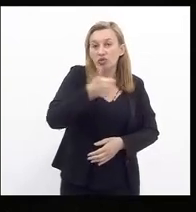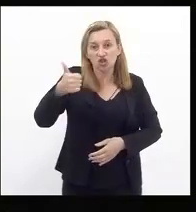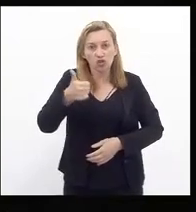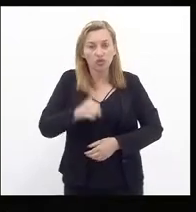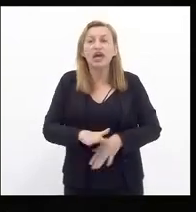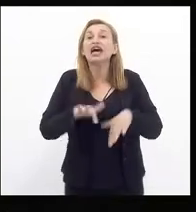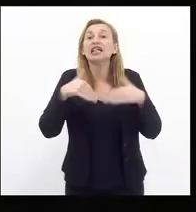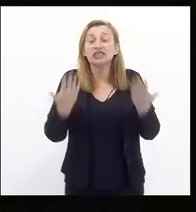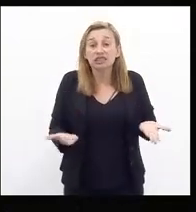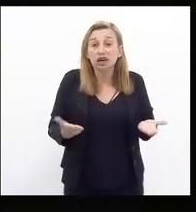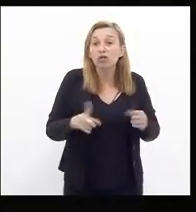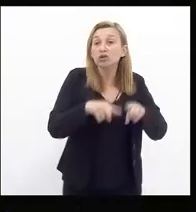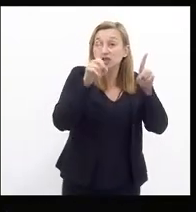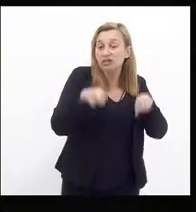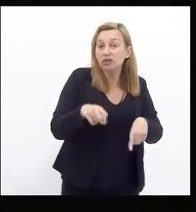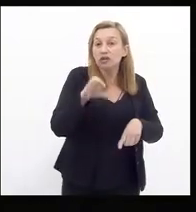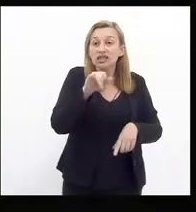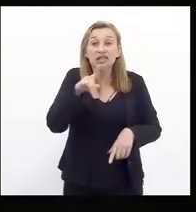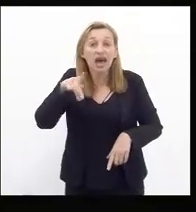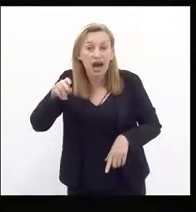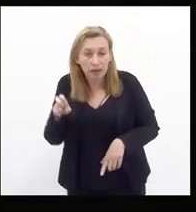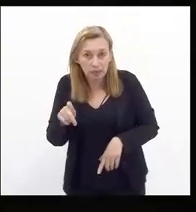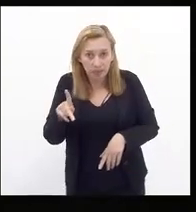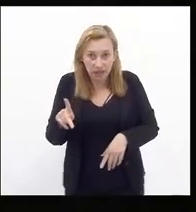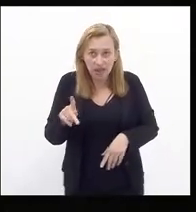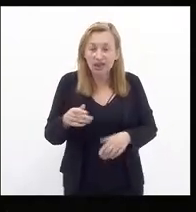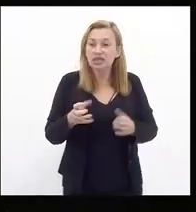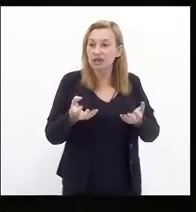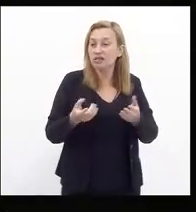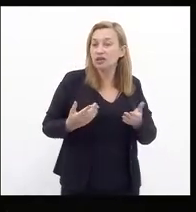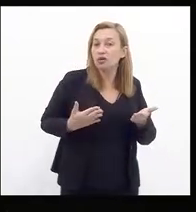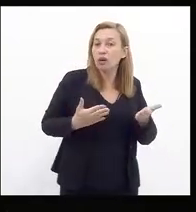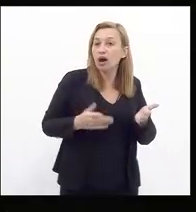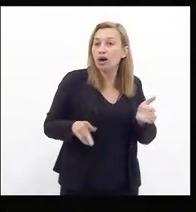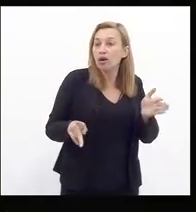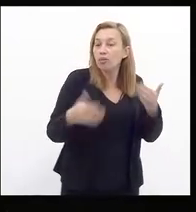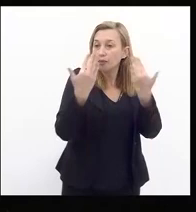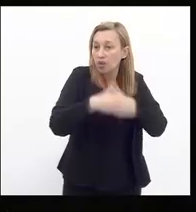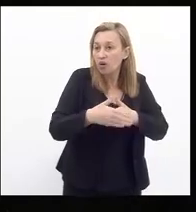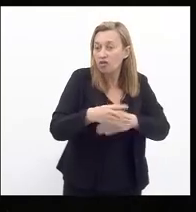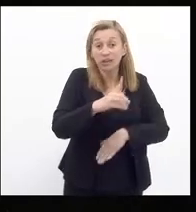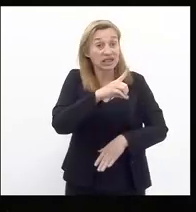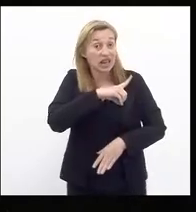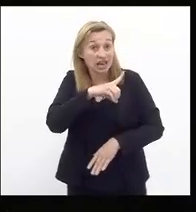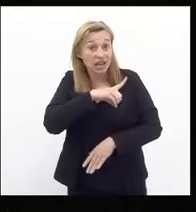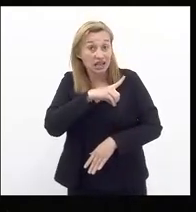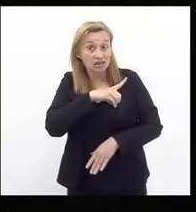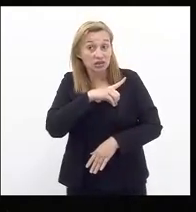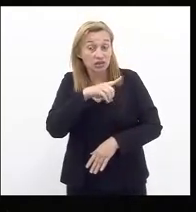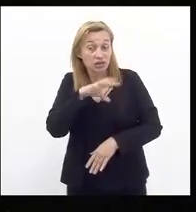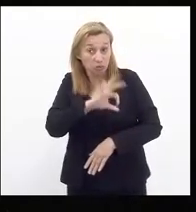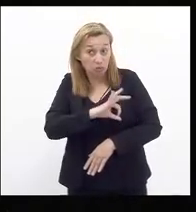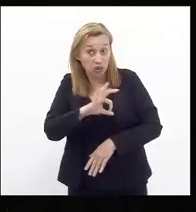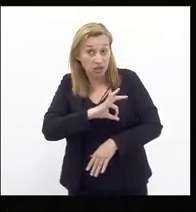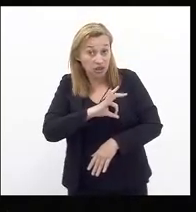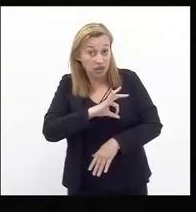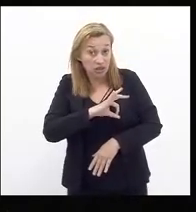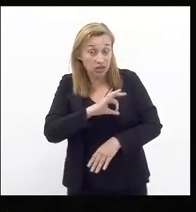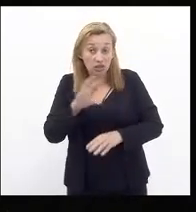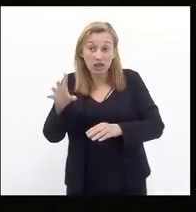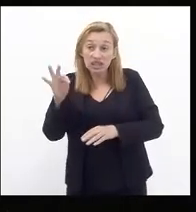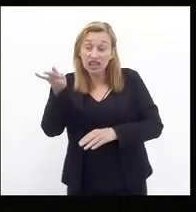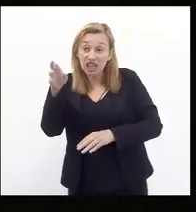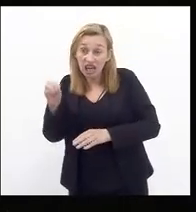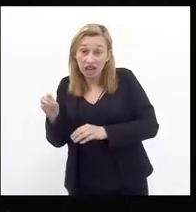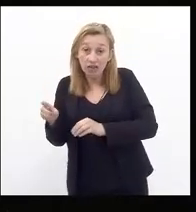então servidores da SEAP que quisesse fazer uma prova para delegado de polícia tem levaria o seu